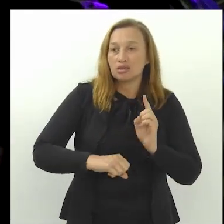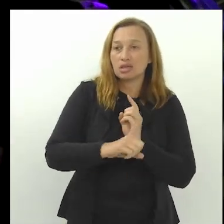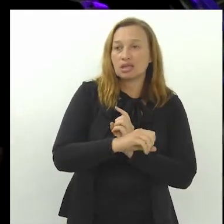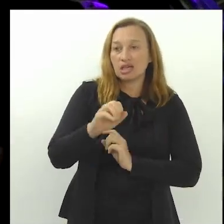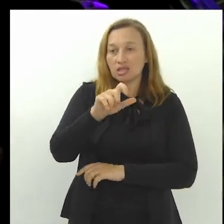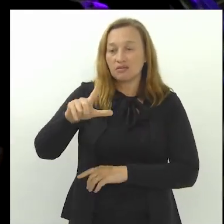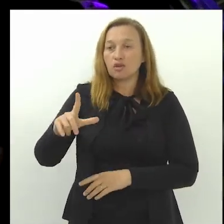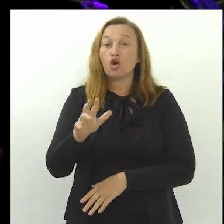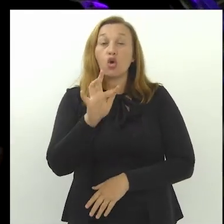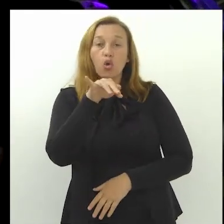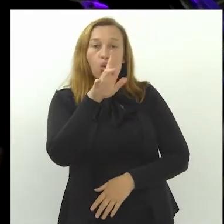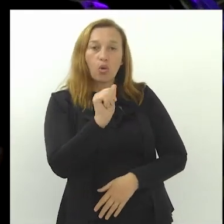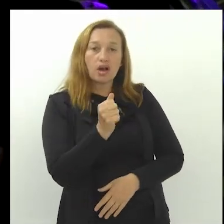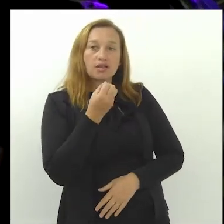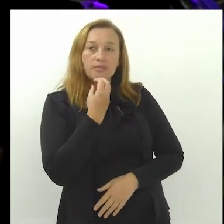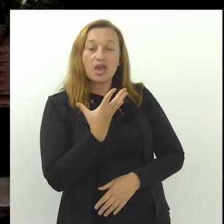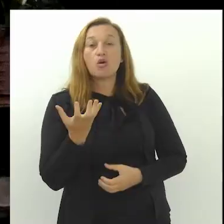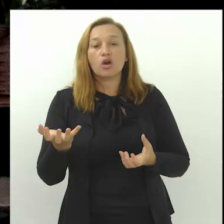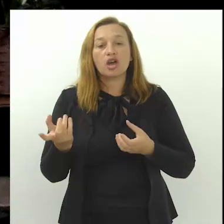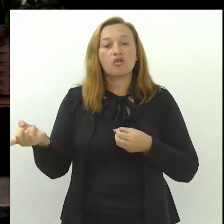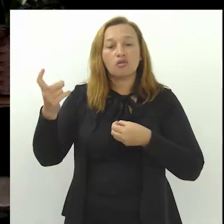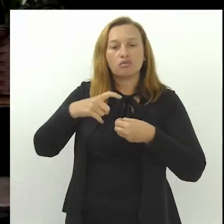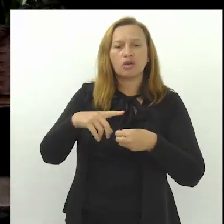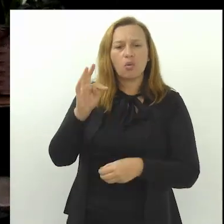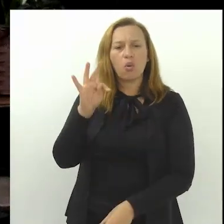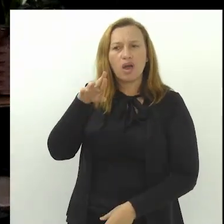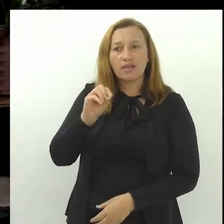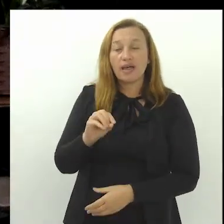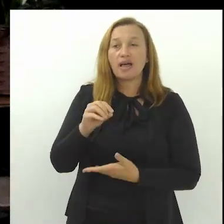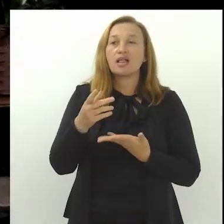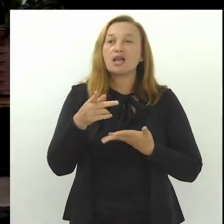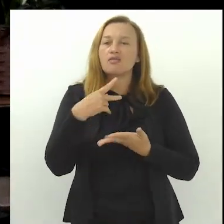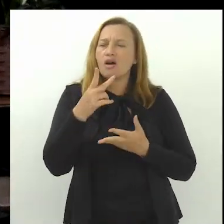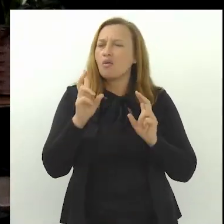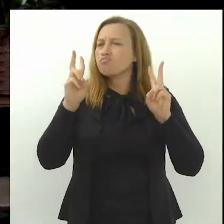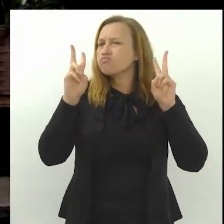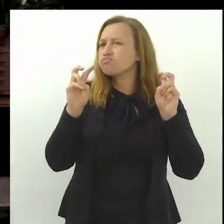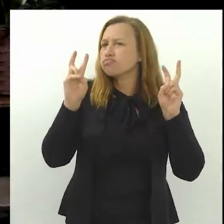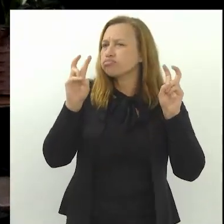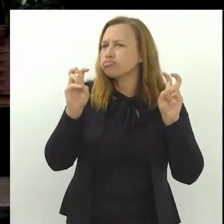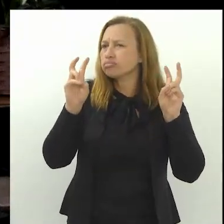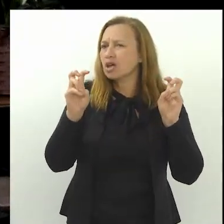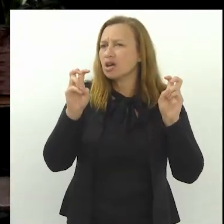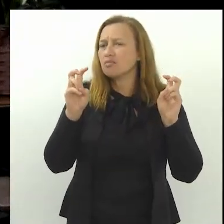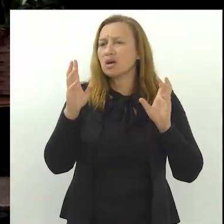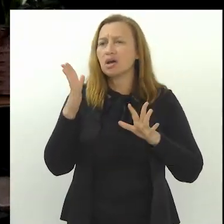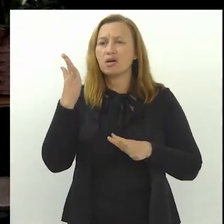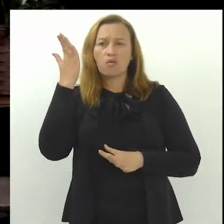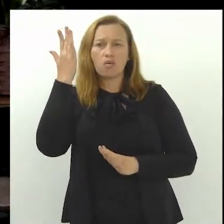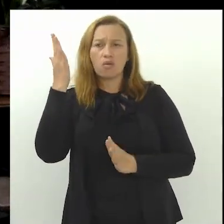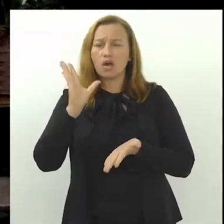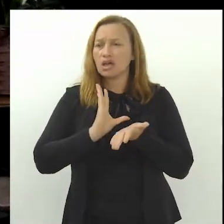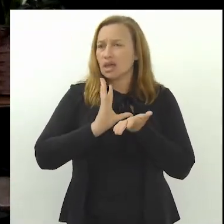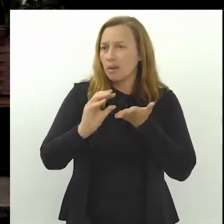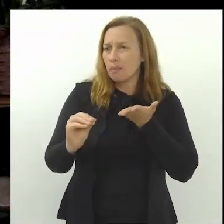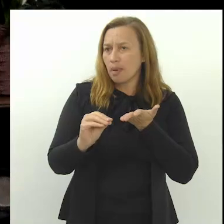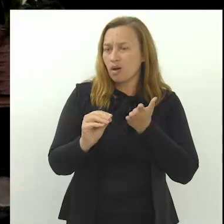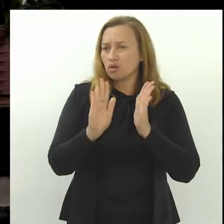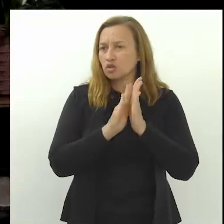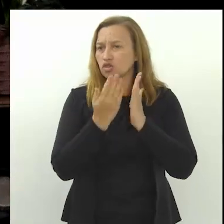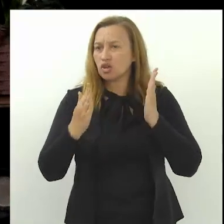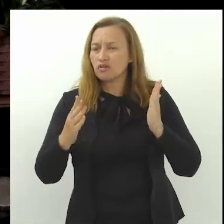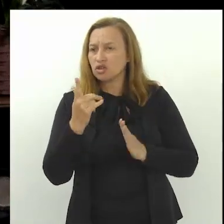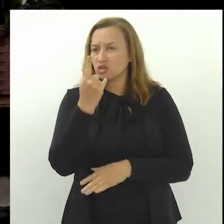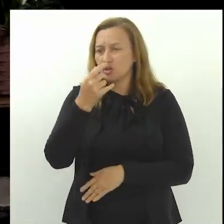das posições da sociedade civil. Bom, Lucas, muito bem. Eu quero voltar com o Renato e aí trazer um tema que ganhou a pauta,